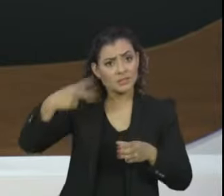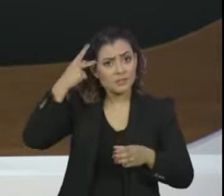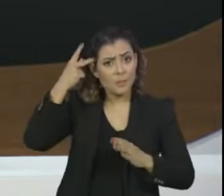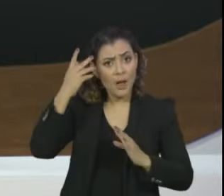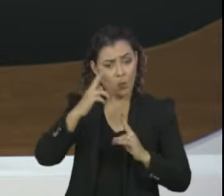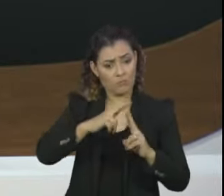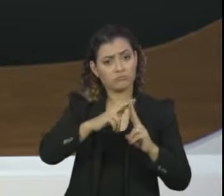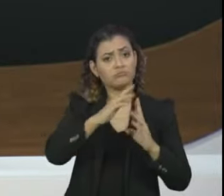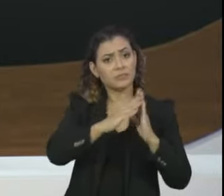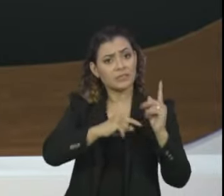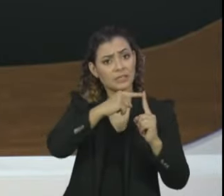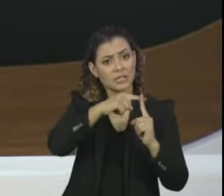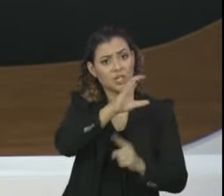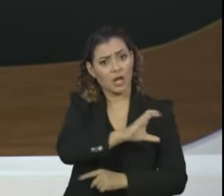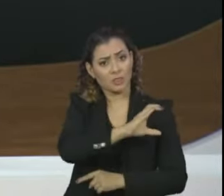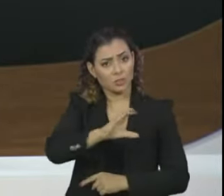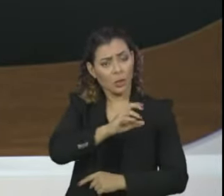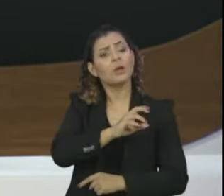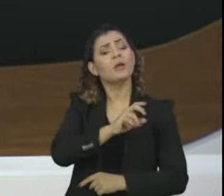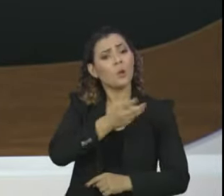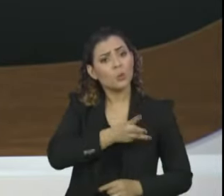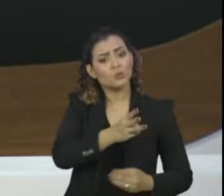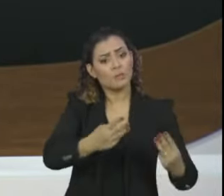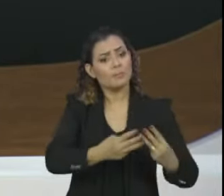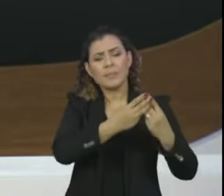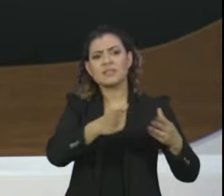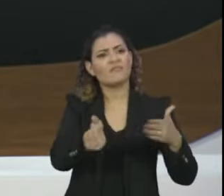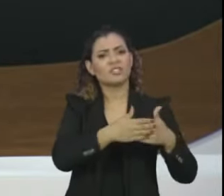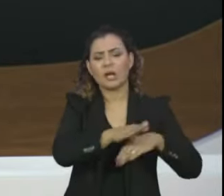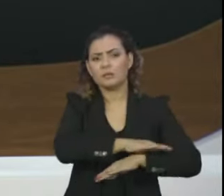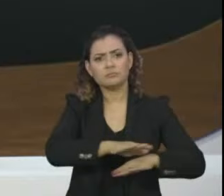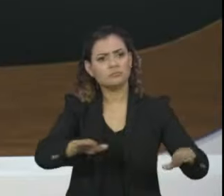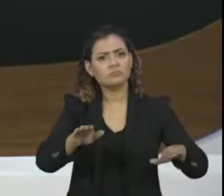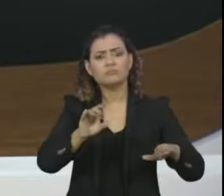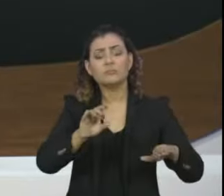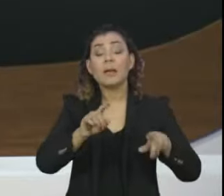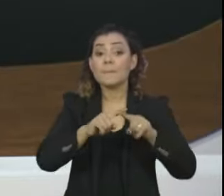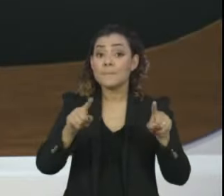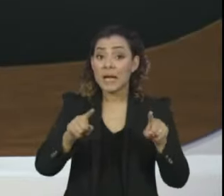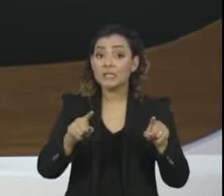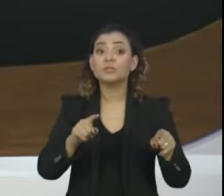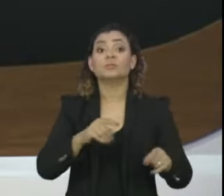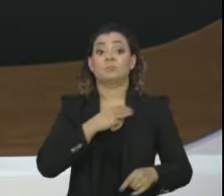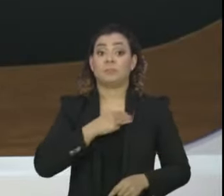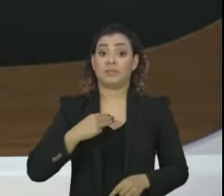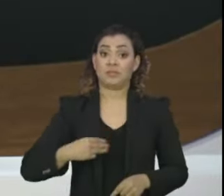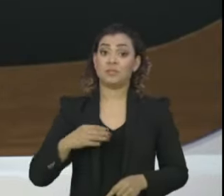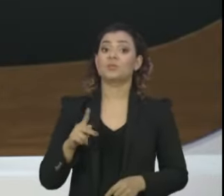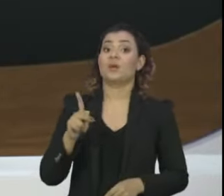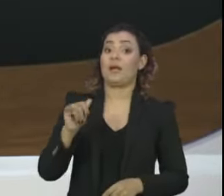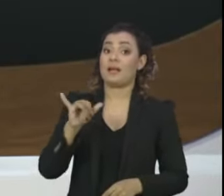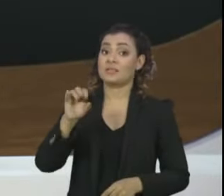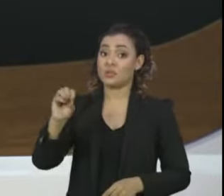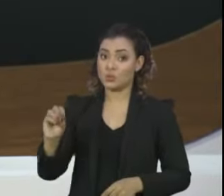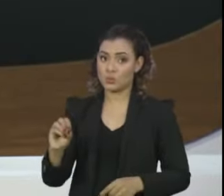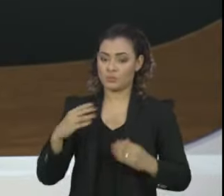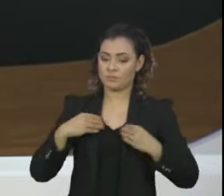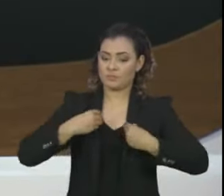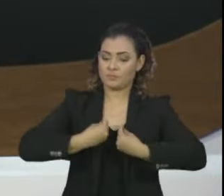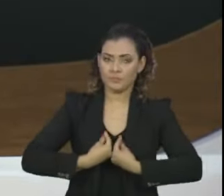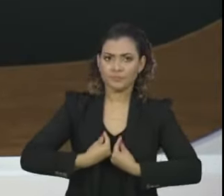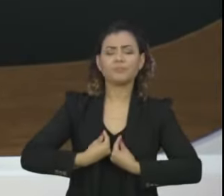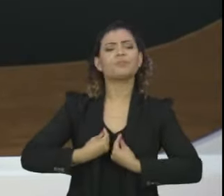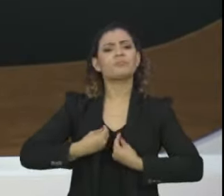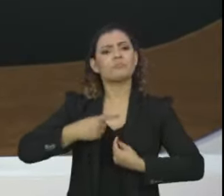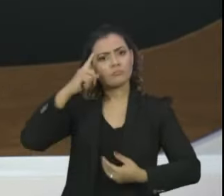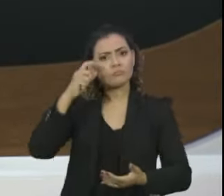São Paulo manter ia às missas sem público mesmo quando o ministro kassio Nunes Marques autorizou de